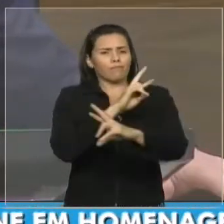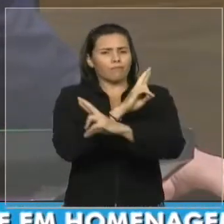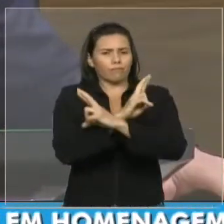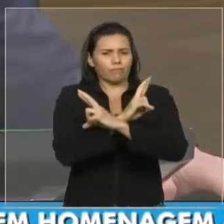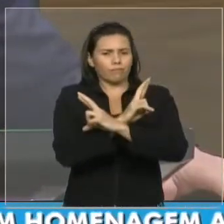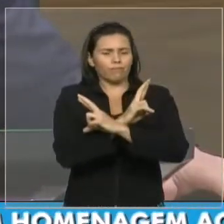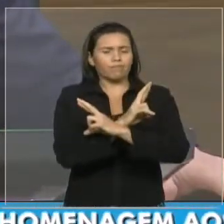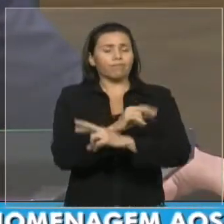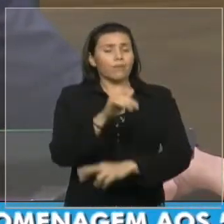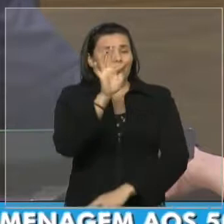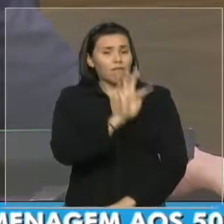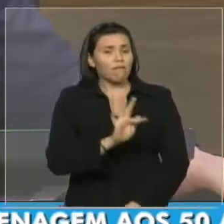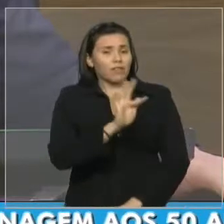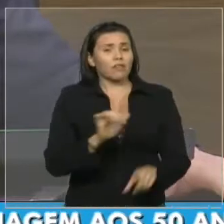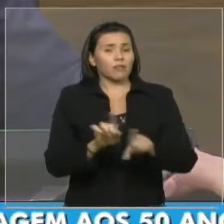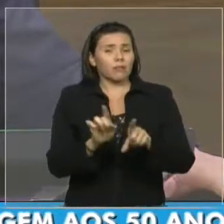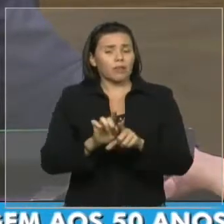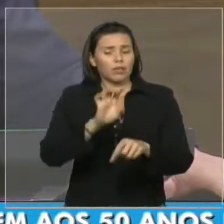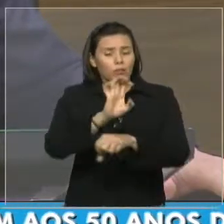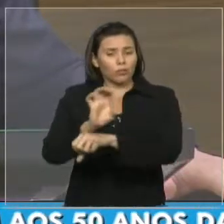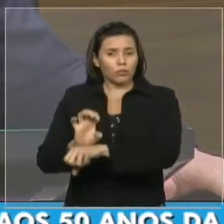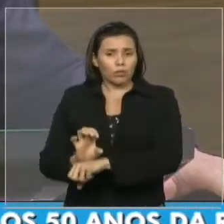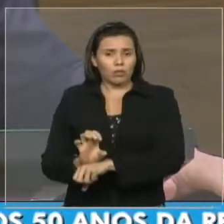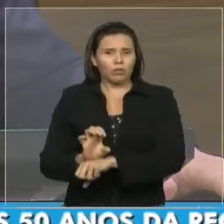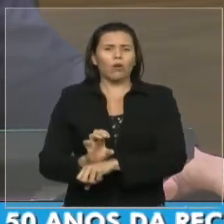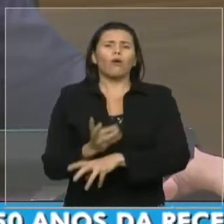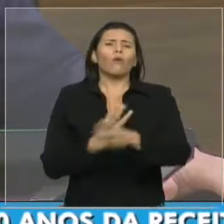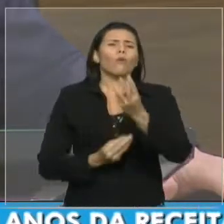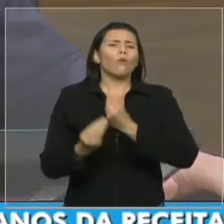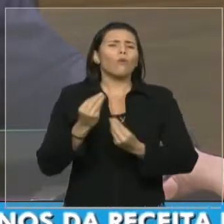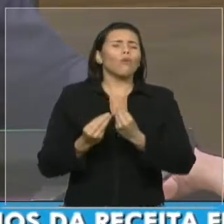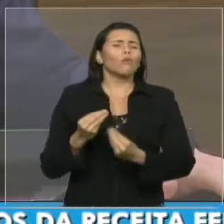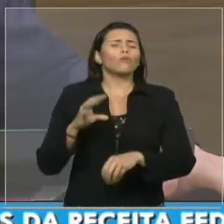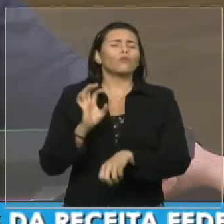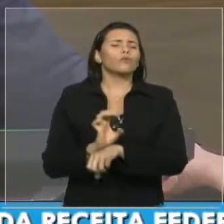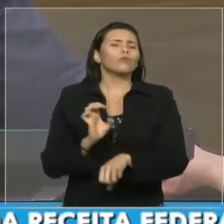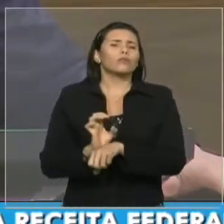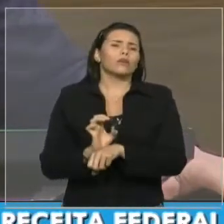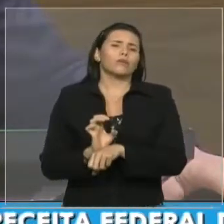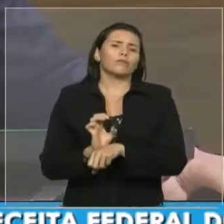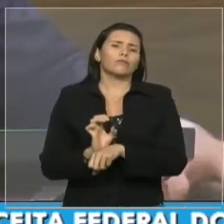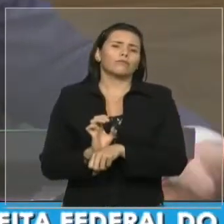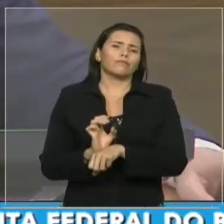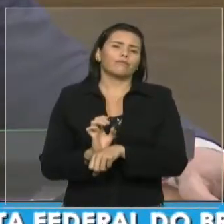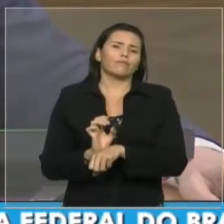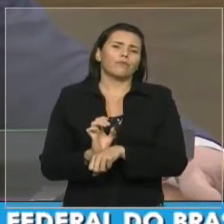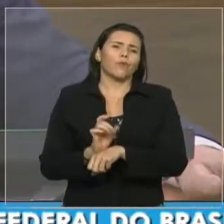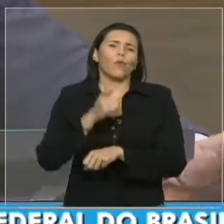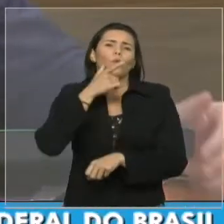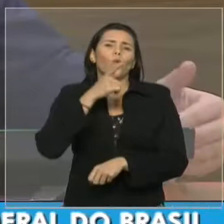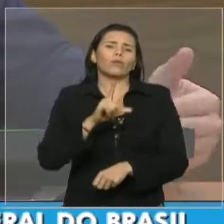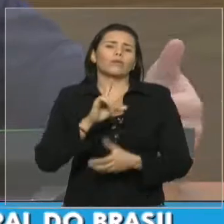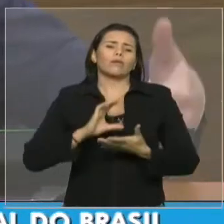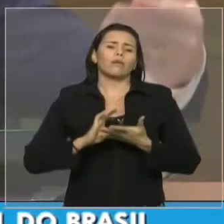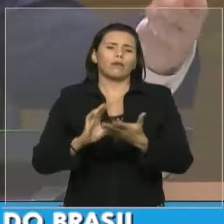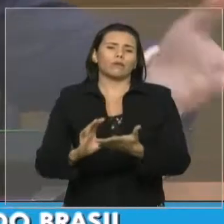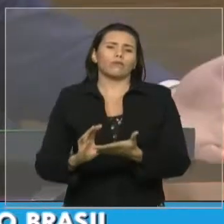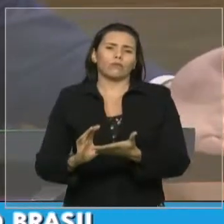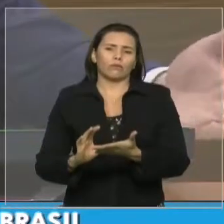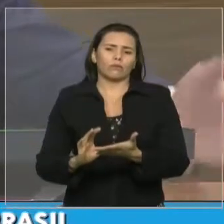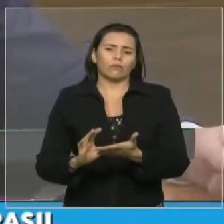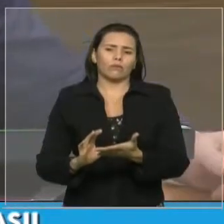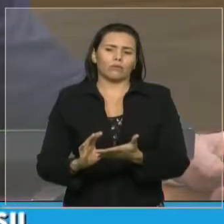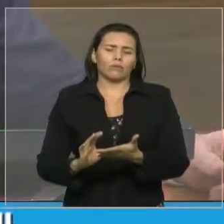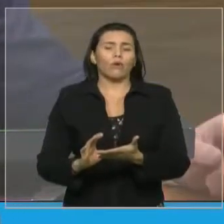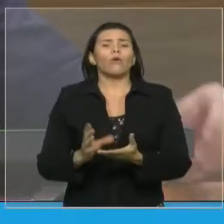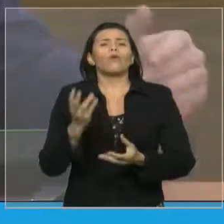estaduais, como o Estado poderia cumprir com as suas obrigações? Como ter o sistema